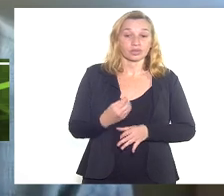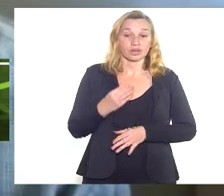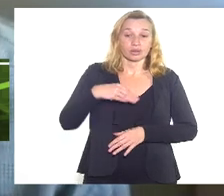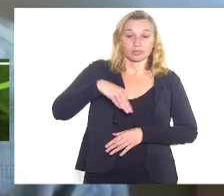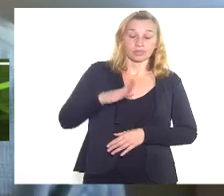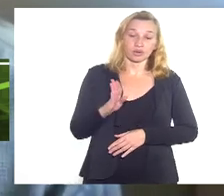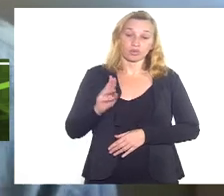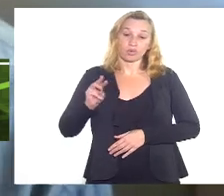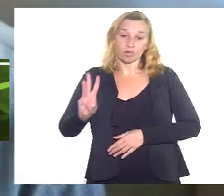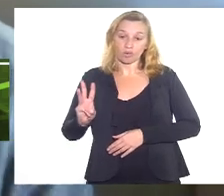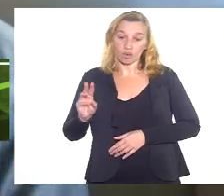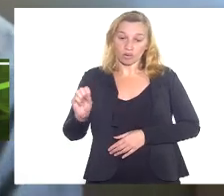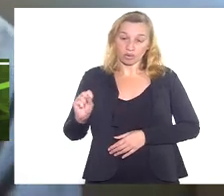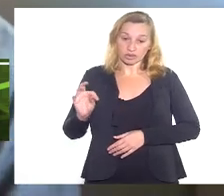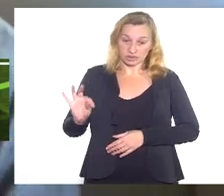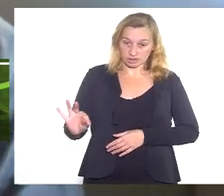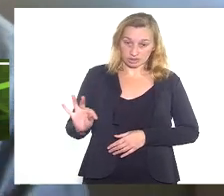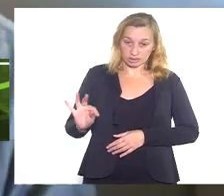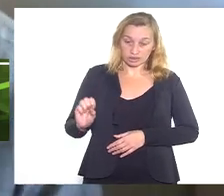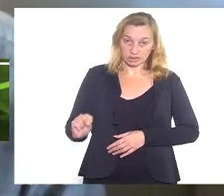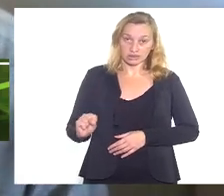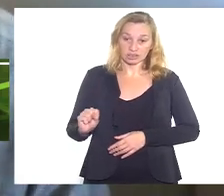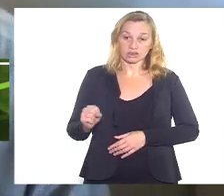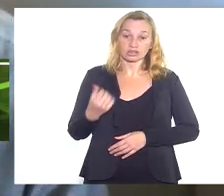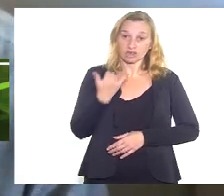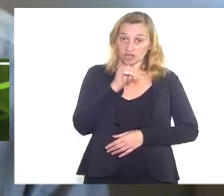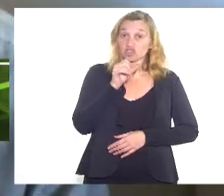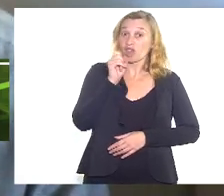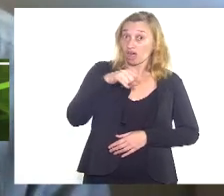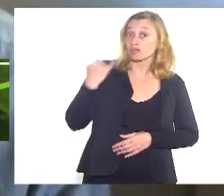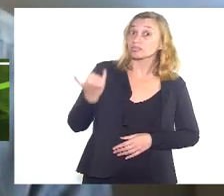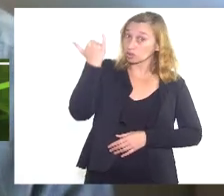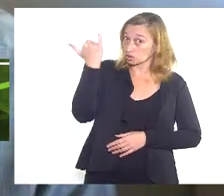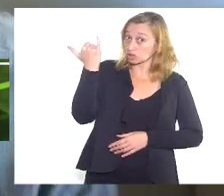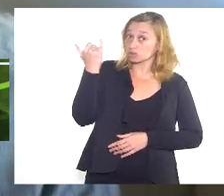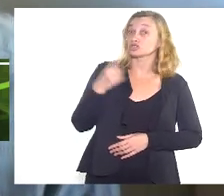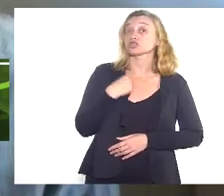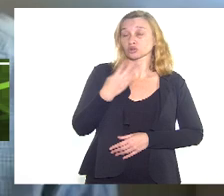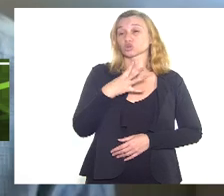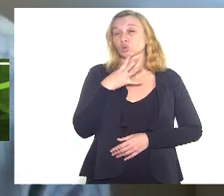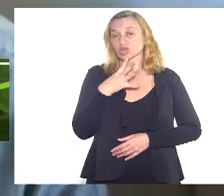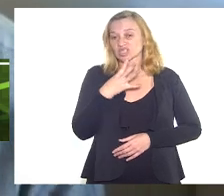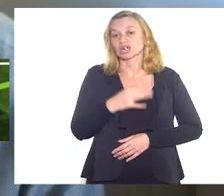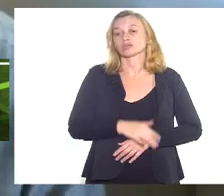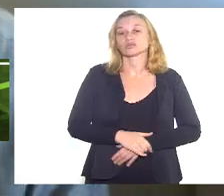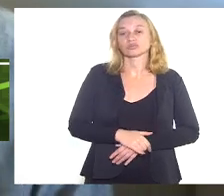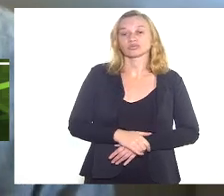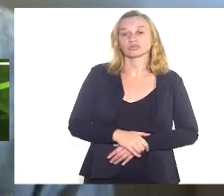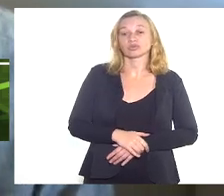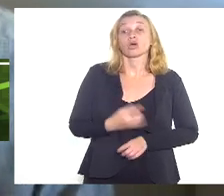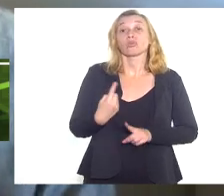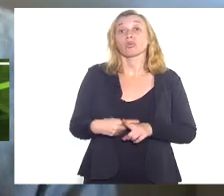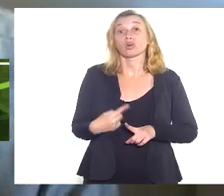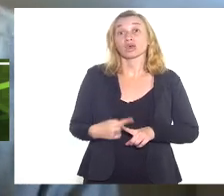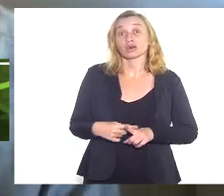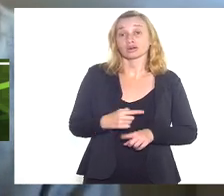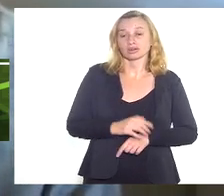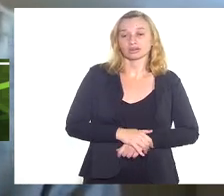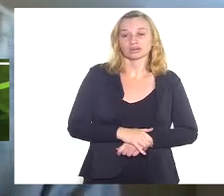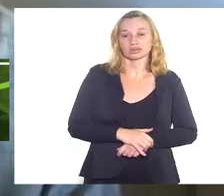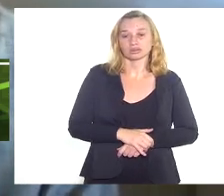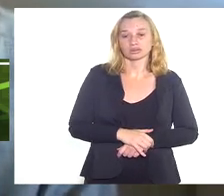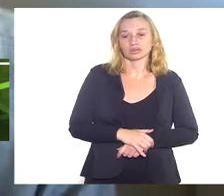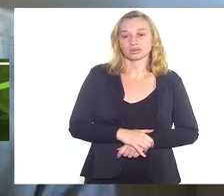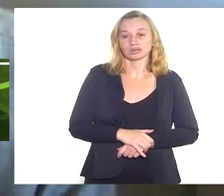dessa energia. Eu acho que isso é um dado importante de nós conhecermos, porque